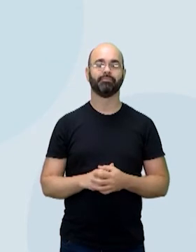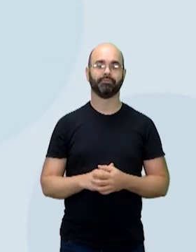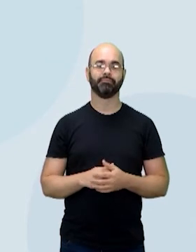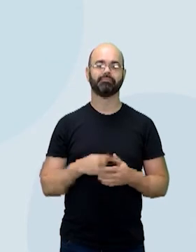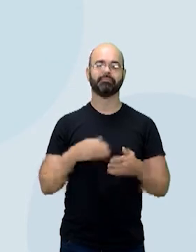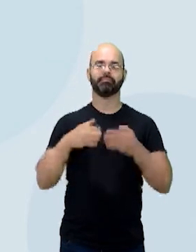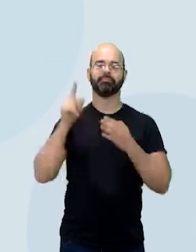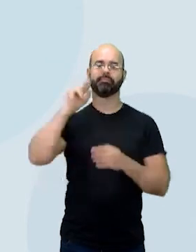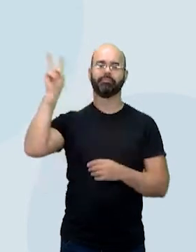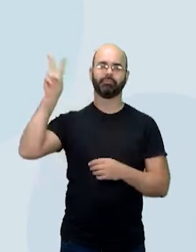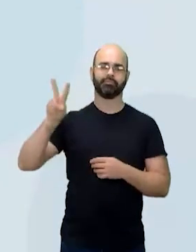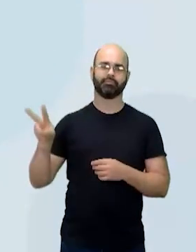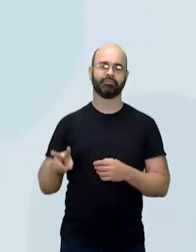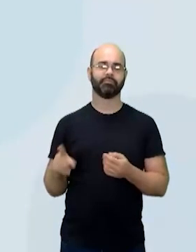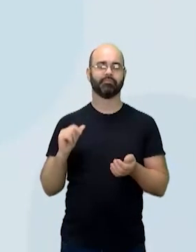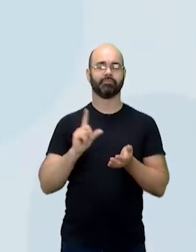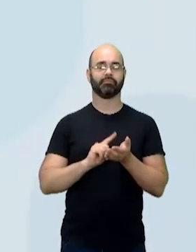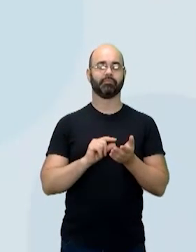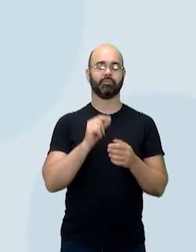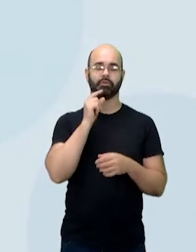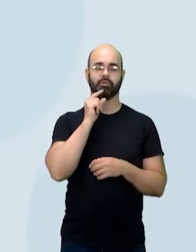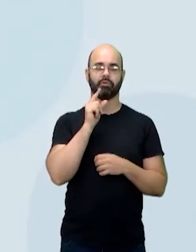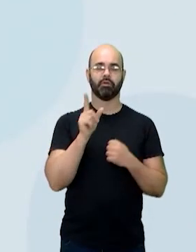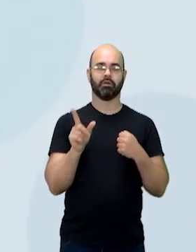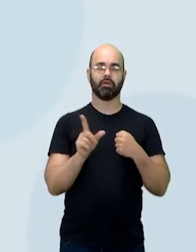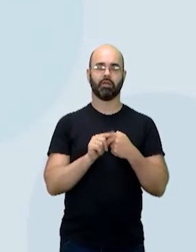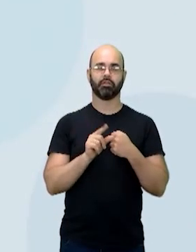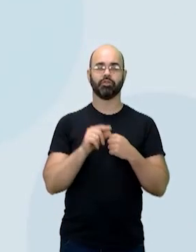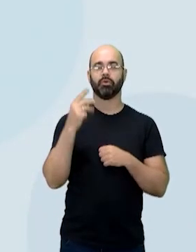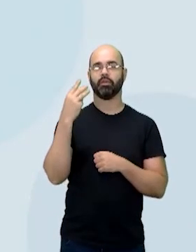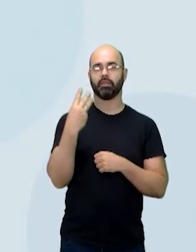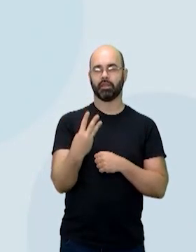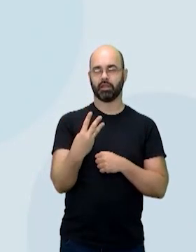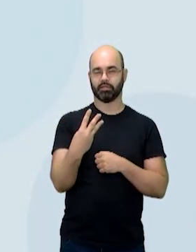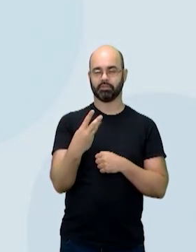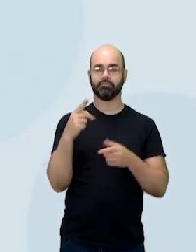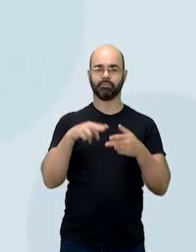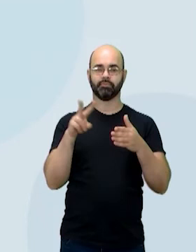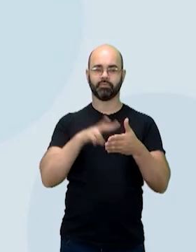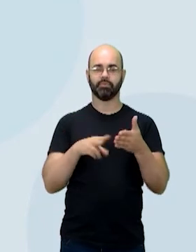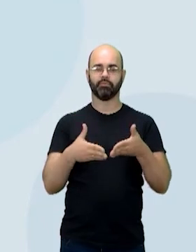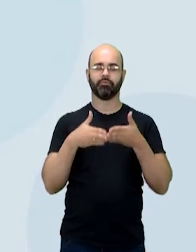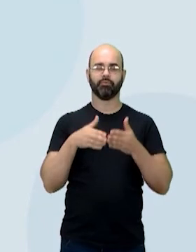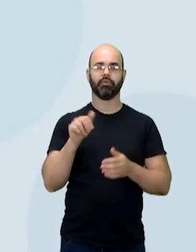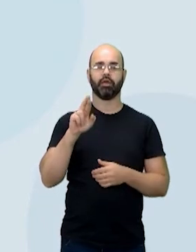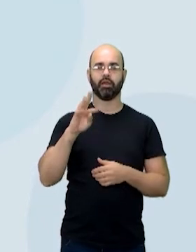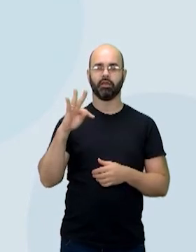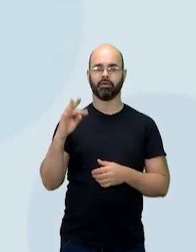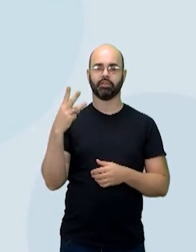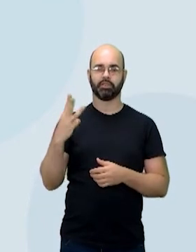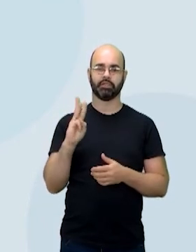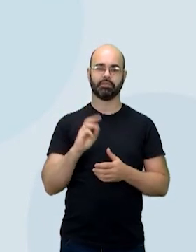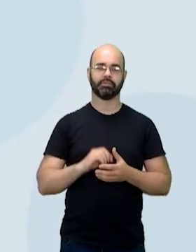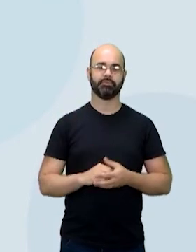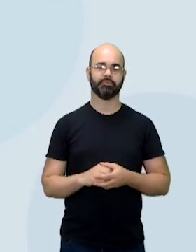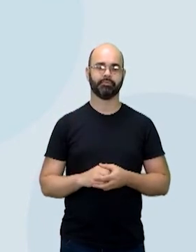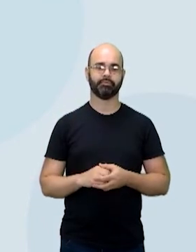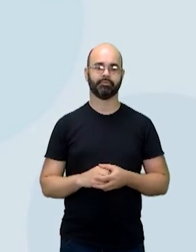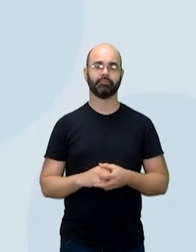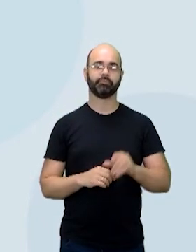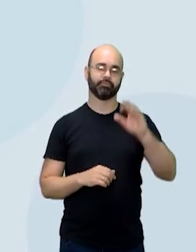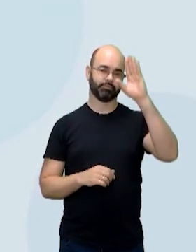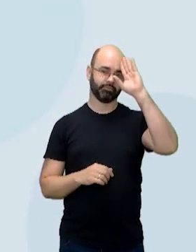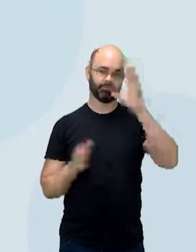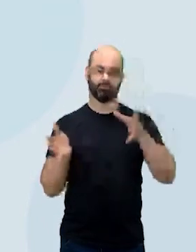para nós aqui o artigo 3, que eu acho o artigo mais legal dessa nossa Constituição. Então vamos lá. Constitui objetivos fundamentais